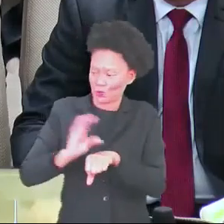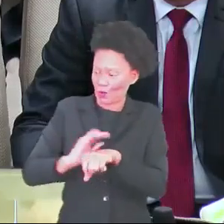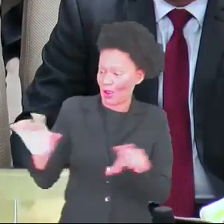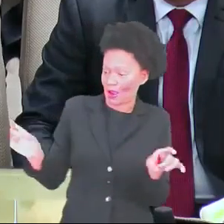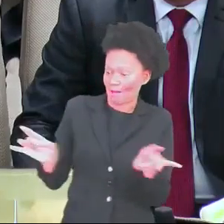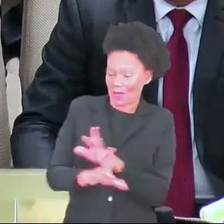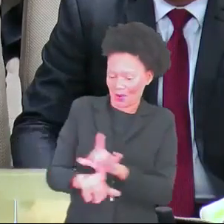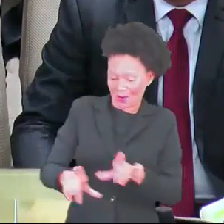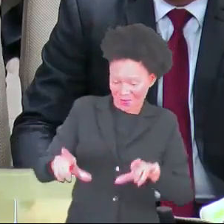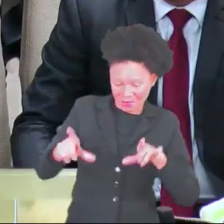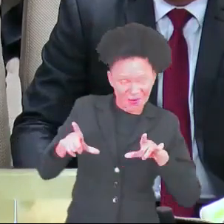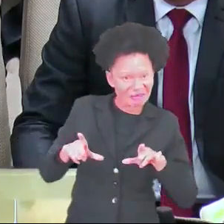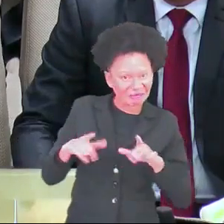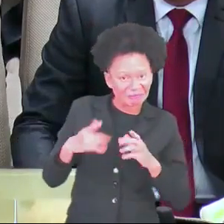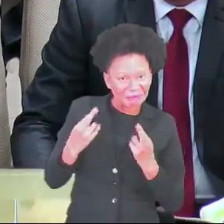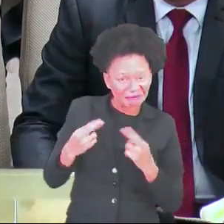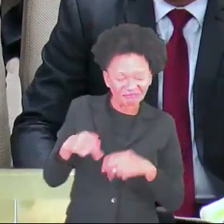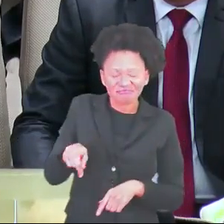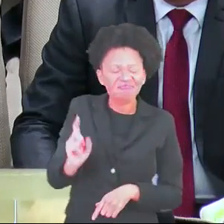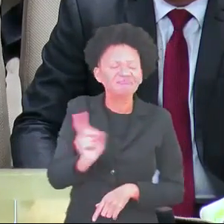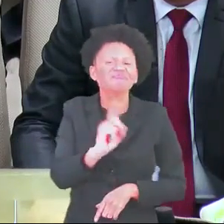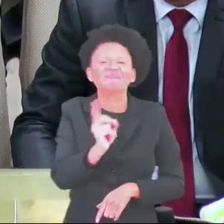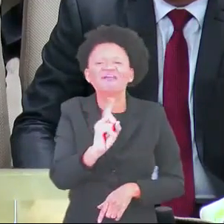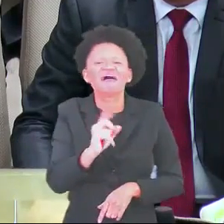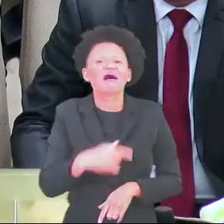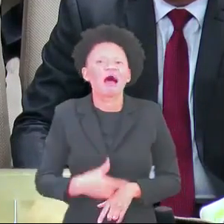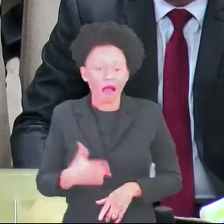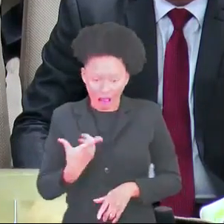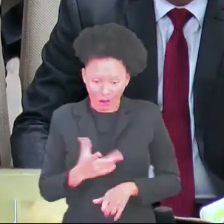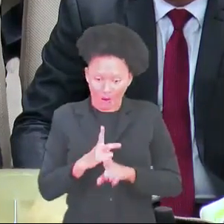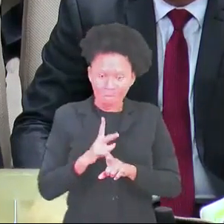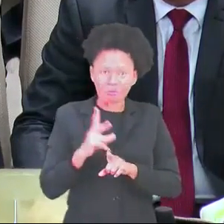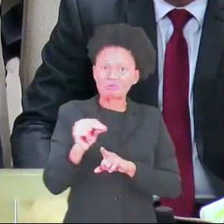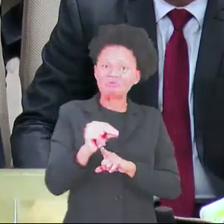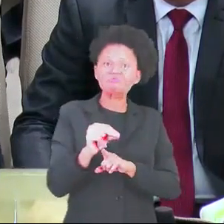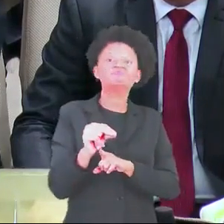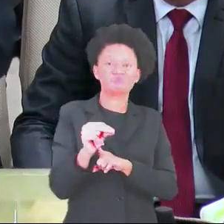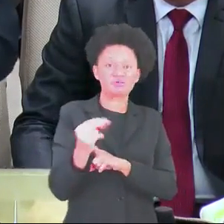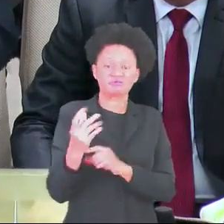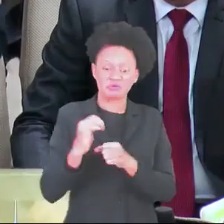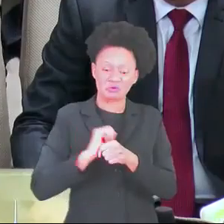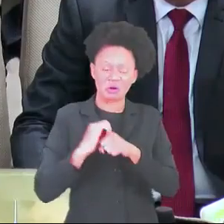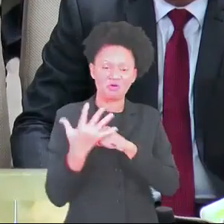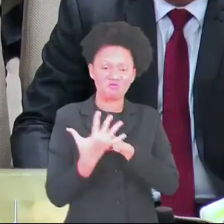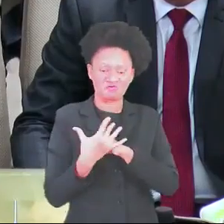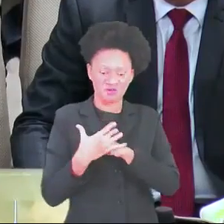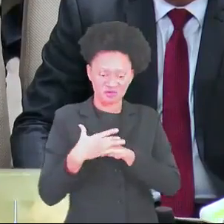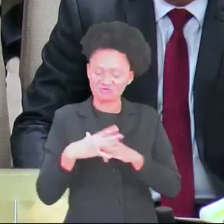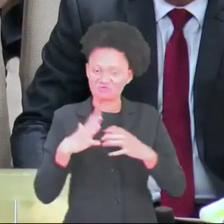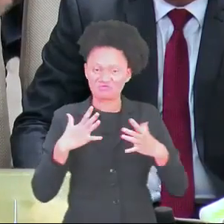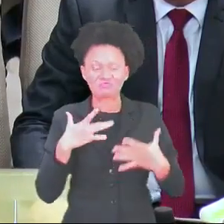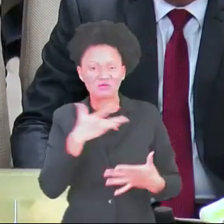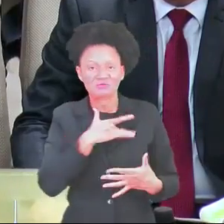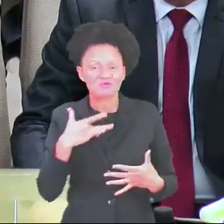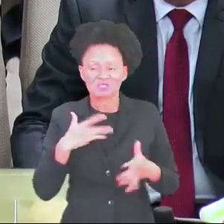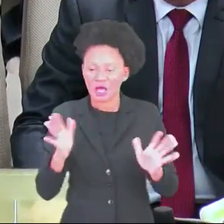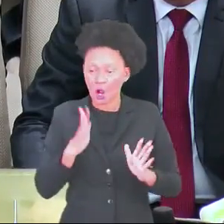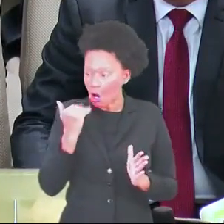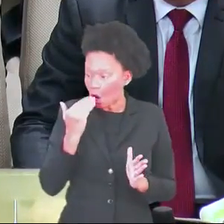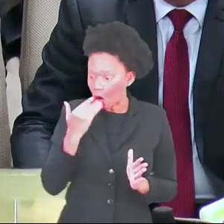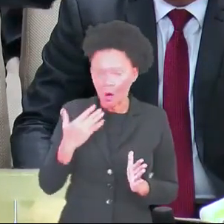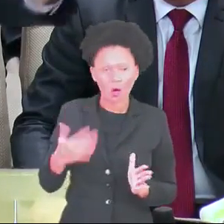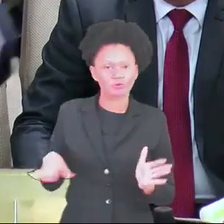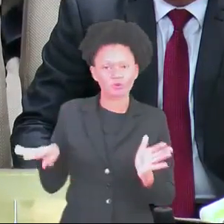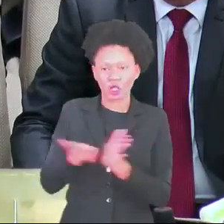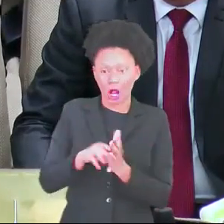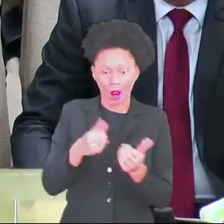de fazer. A nossa esperança não está nem em ter vencido o Covid. A nossa esperança não está em poder ter comido hoje ou ter vindo